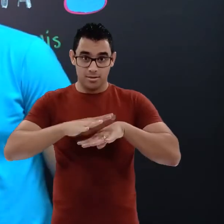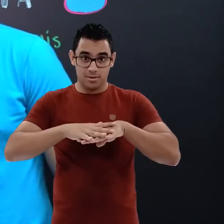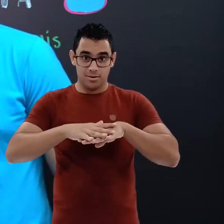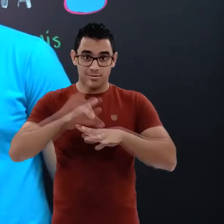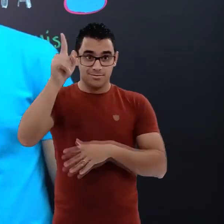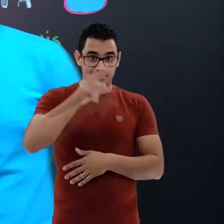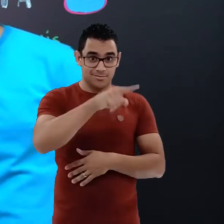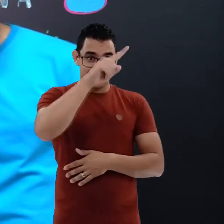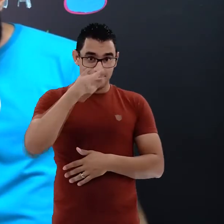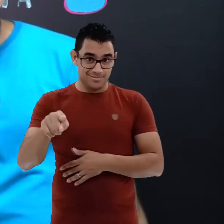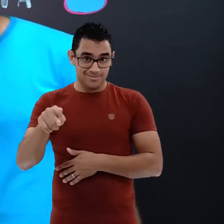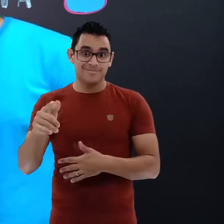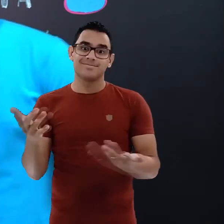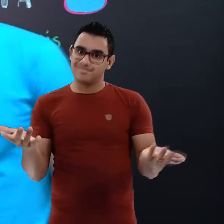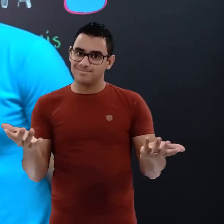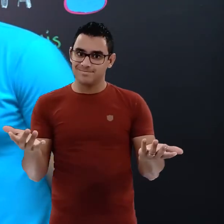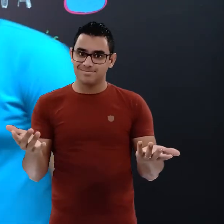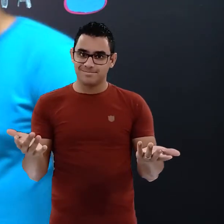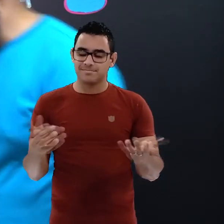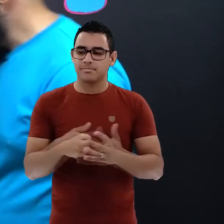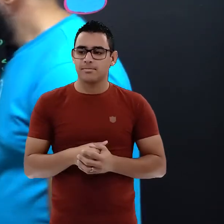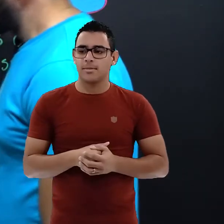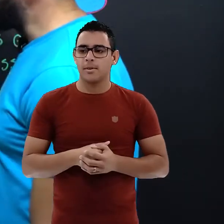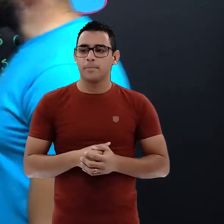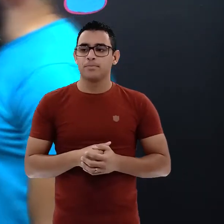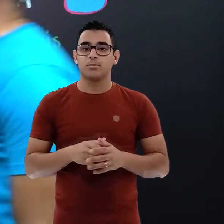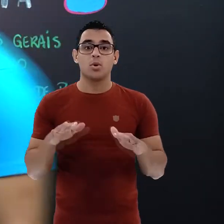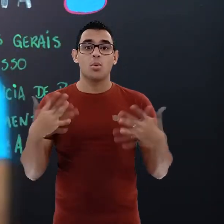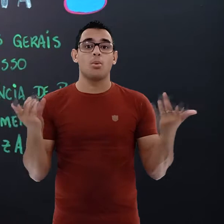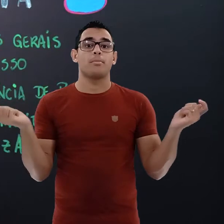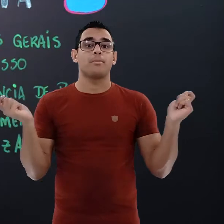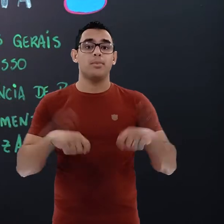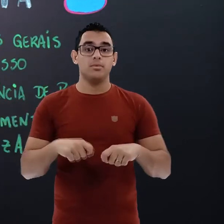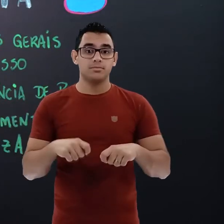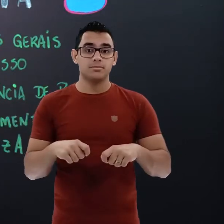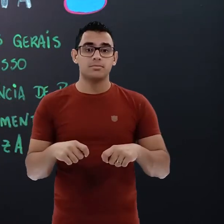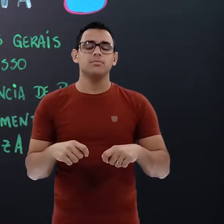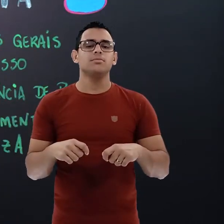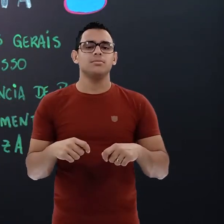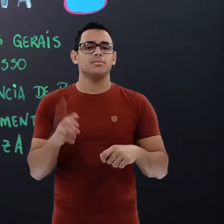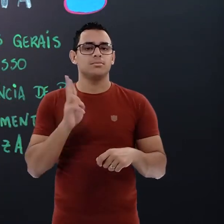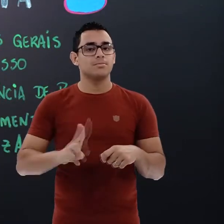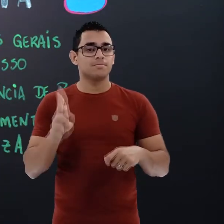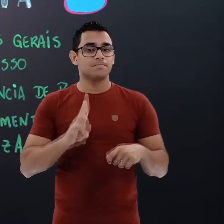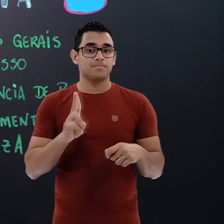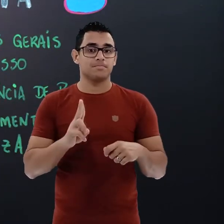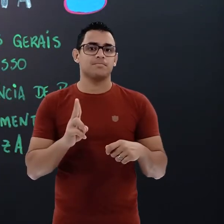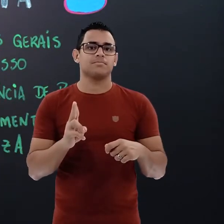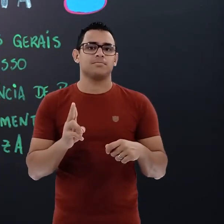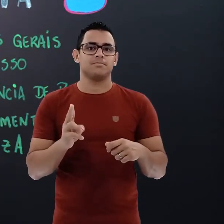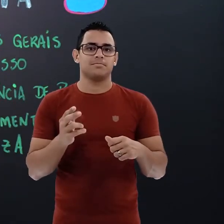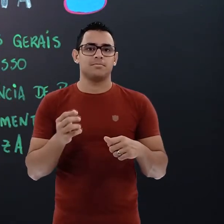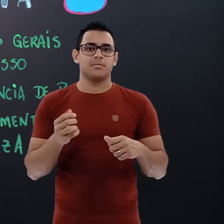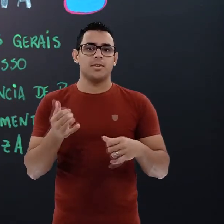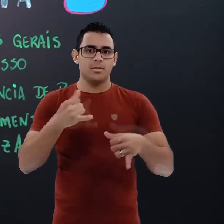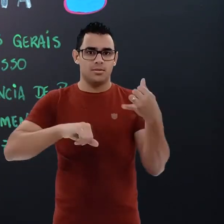de 3, belezinha? Vamos lá, pessoas. Quais são os possíveis casos de estequiometria ou de problemas